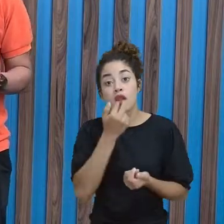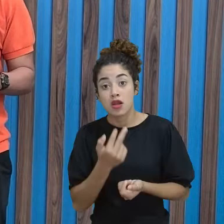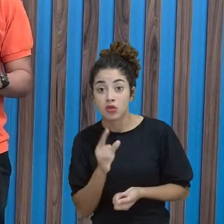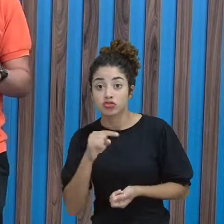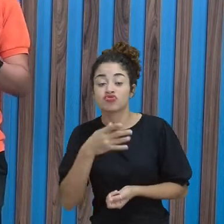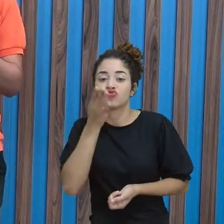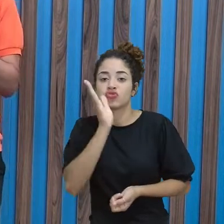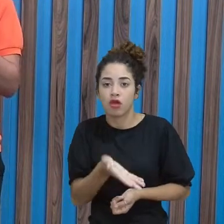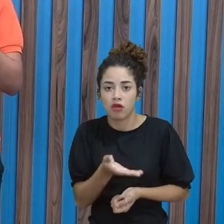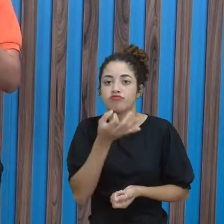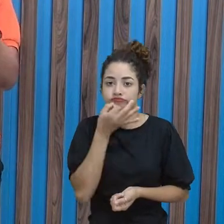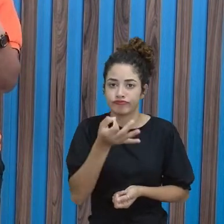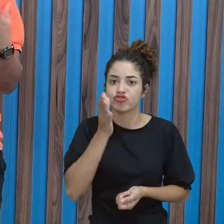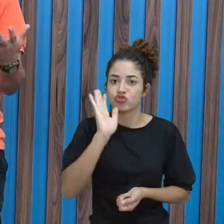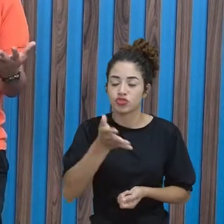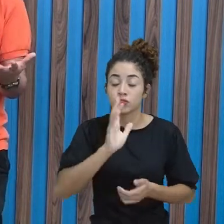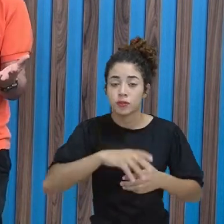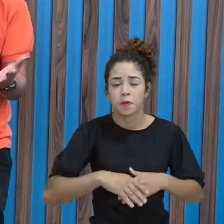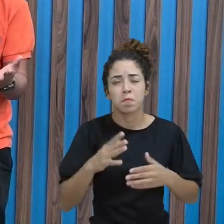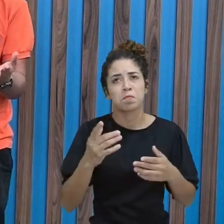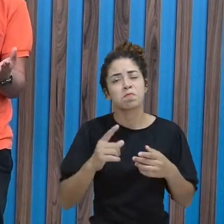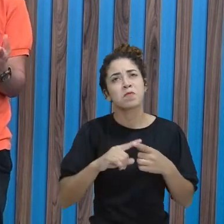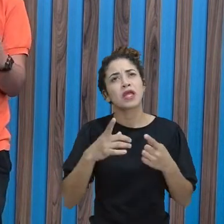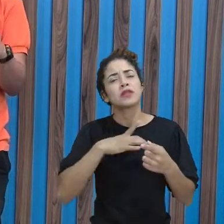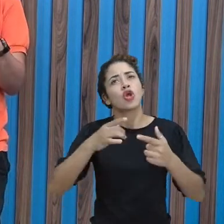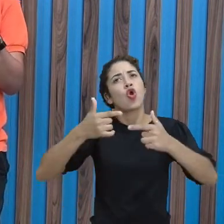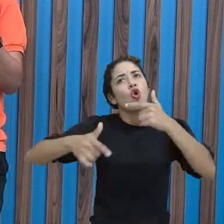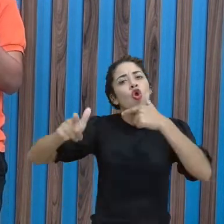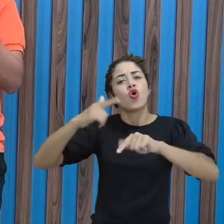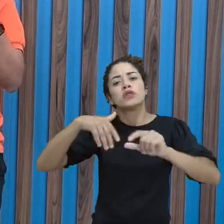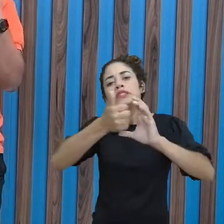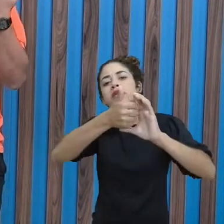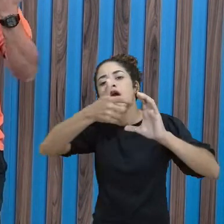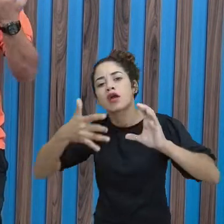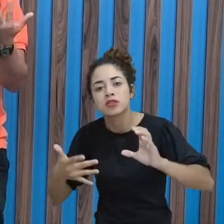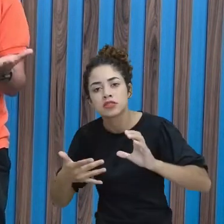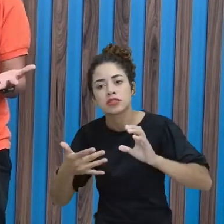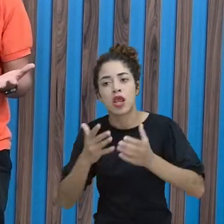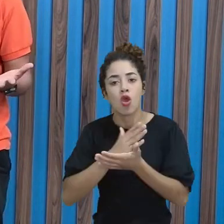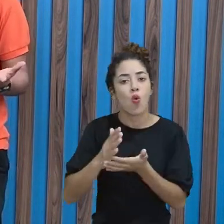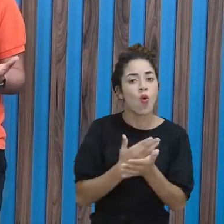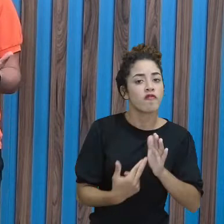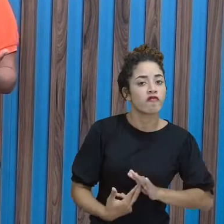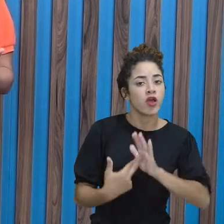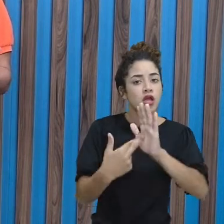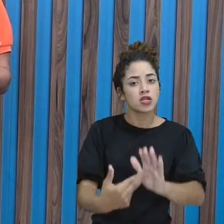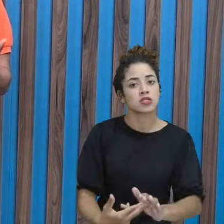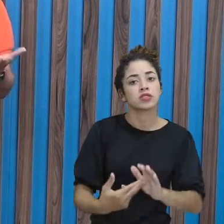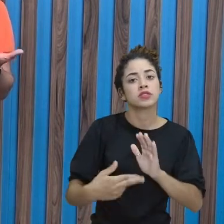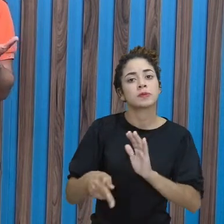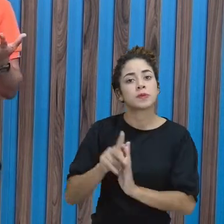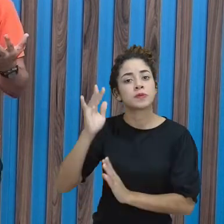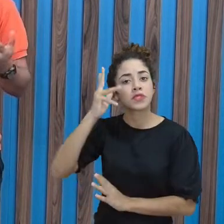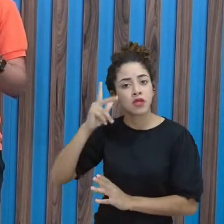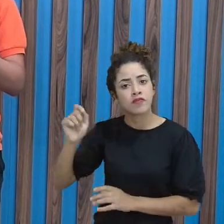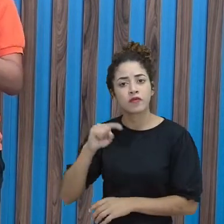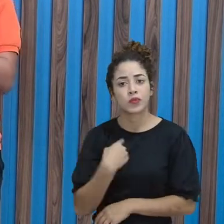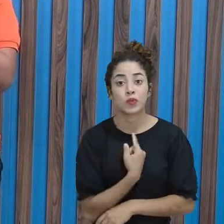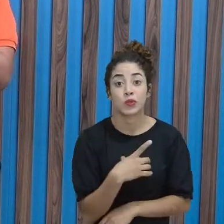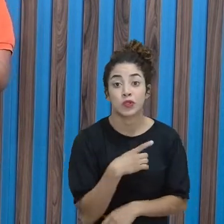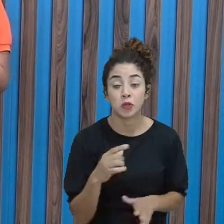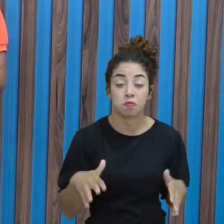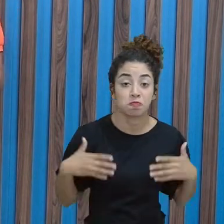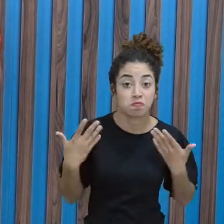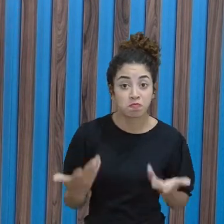falou, né? Mas que outras características, que outras referências da África a gente tem? Então, quando a